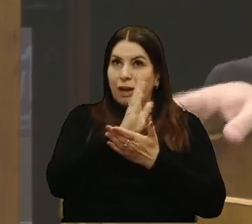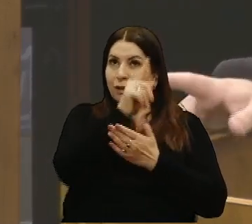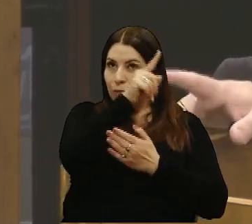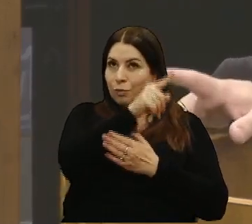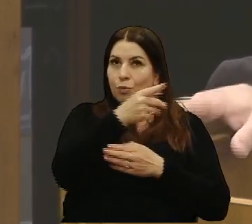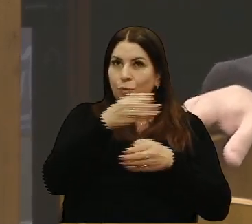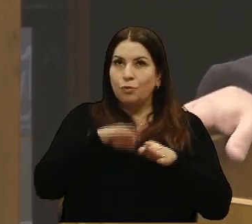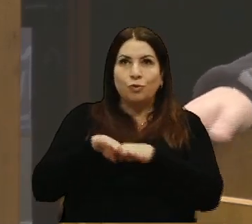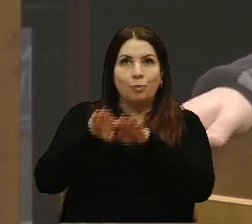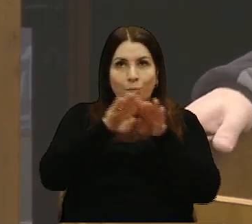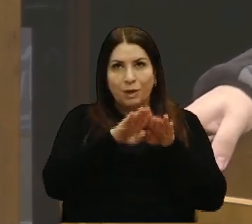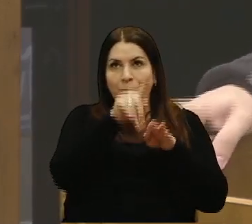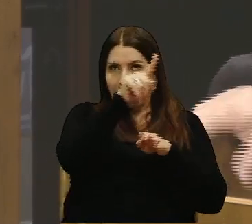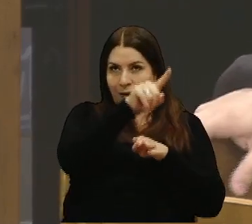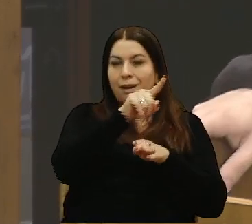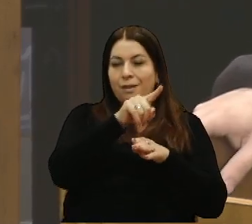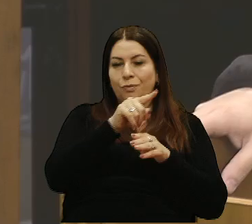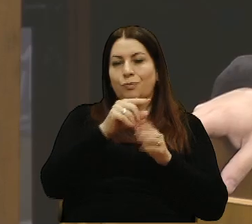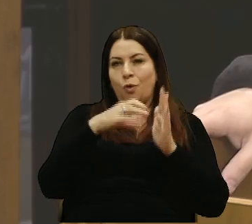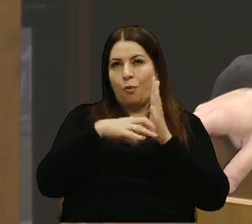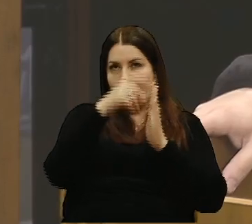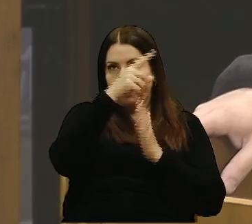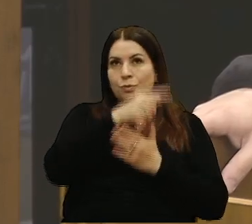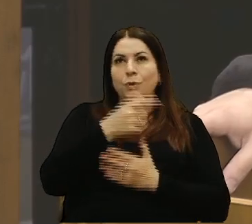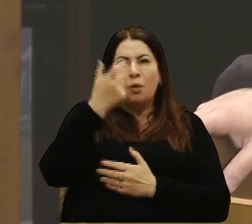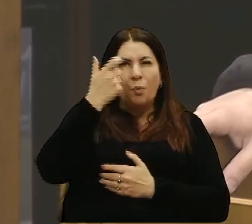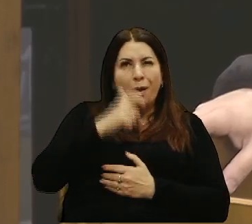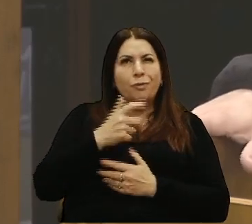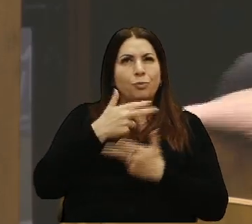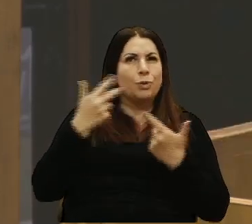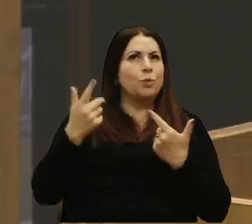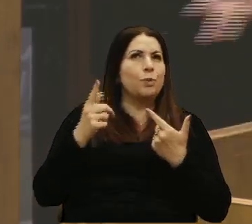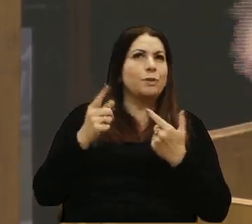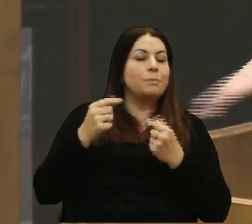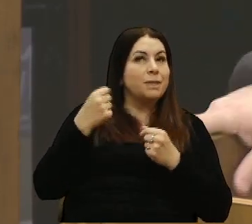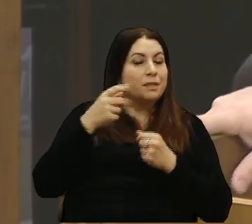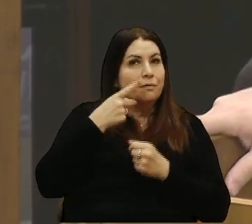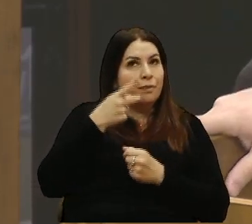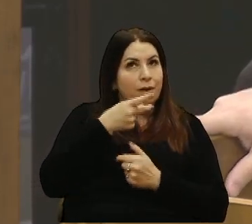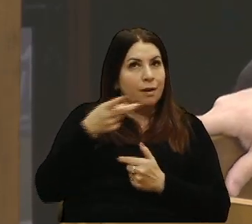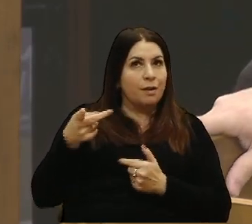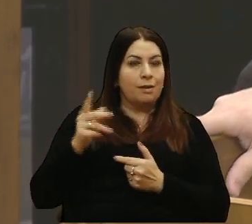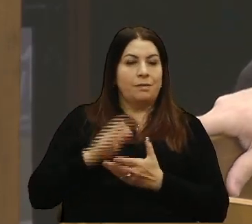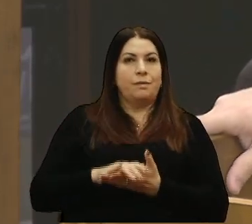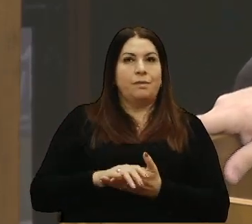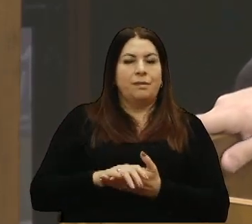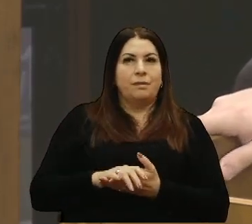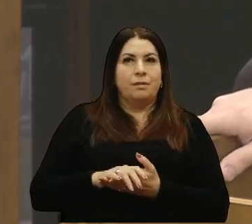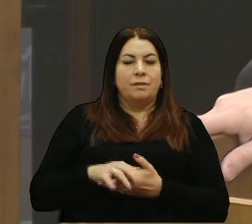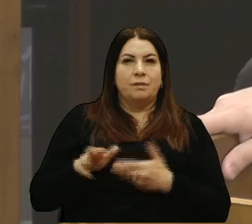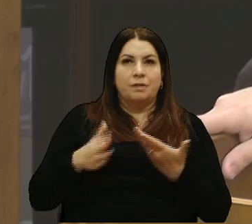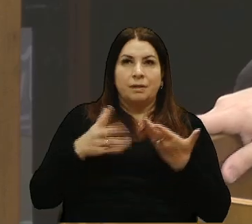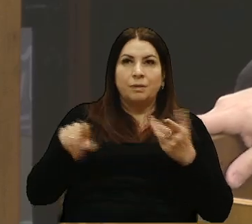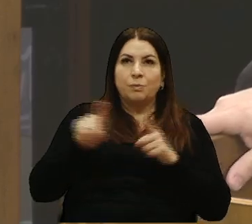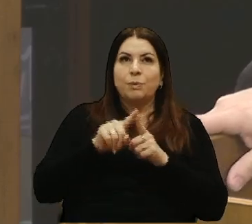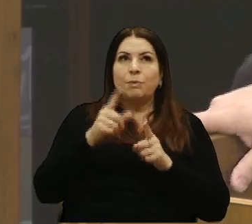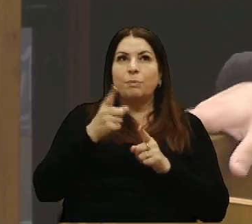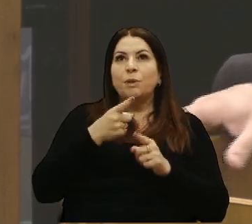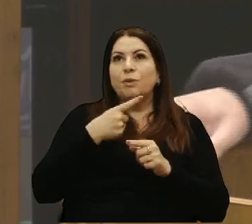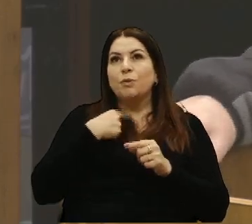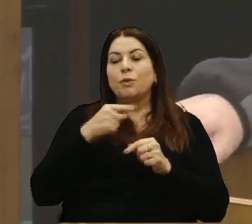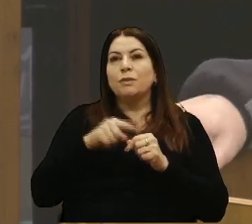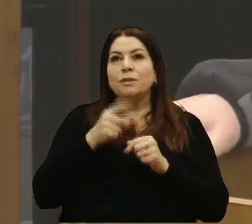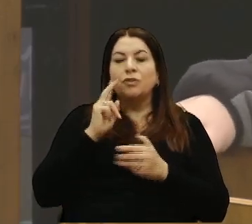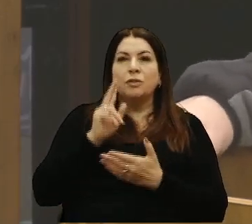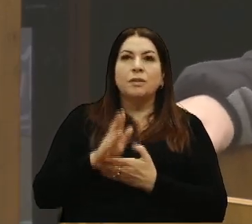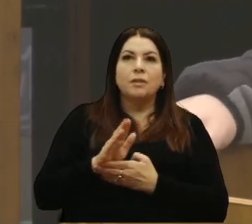ontem. E eu acho que algumas coisas precisam ser colocadas quando a gente promove esse debate. A primeira coisa, eu gosto muito de